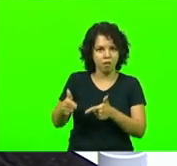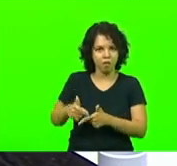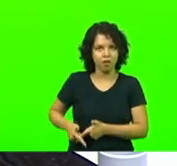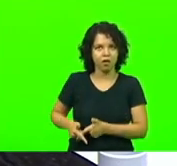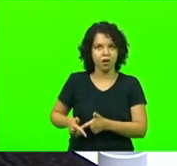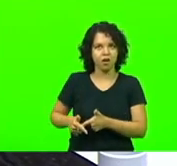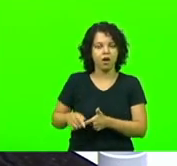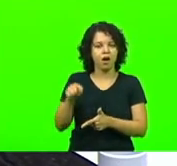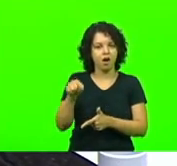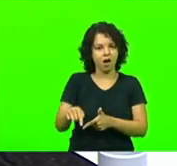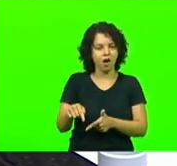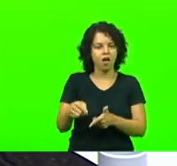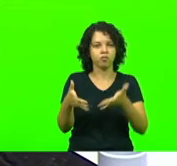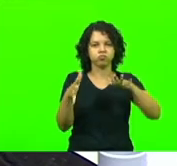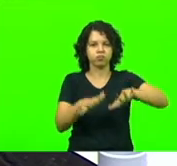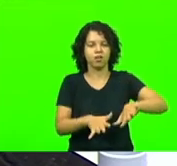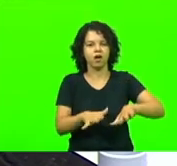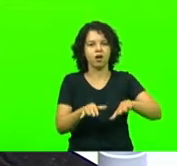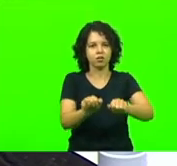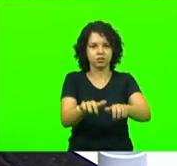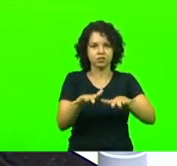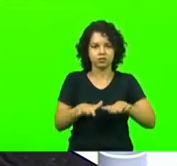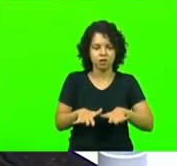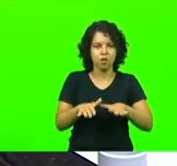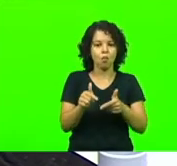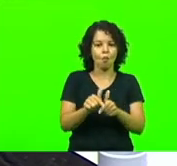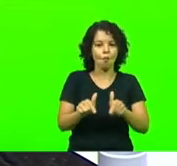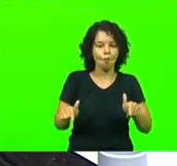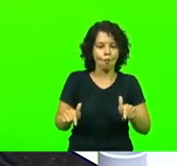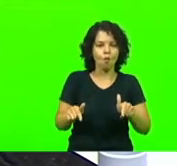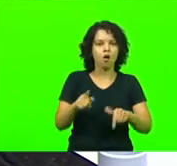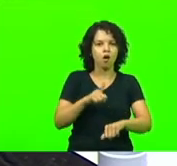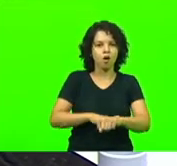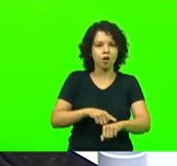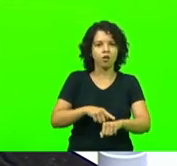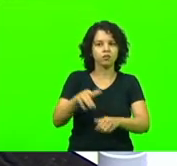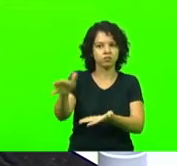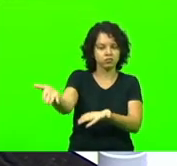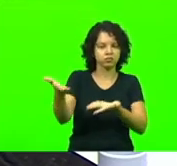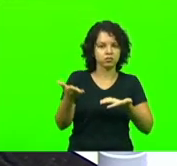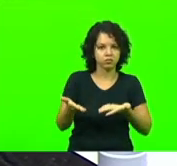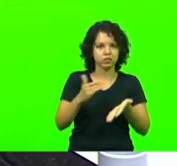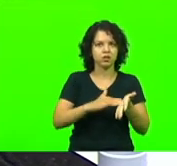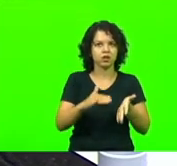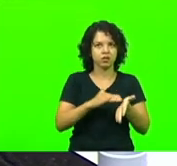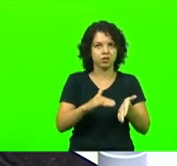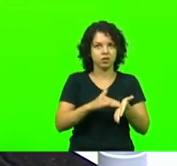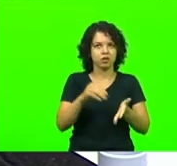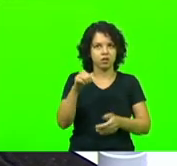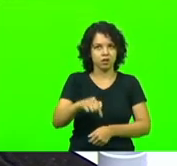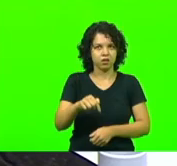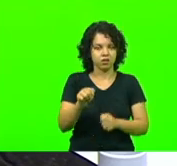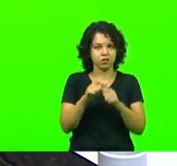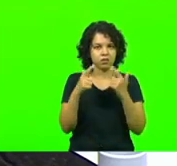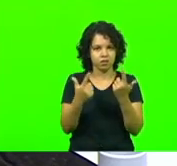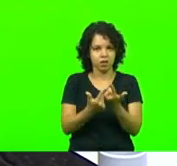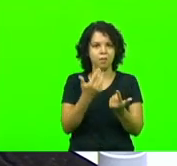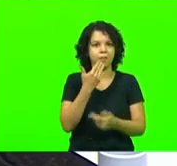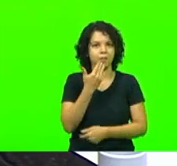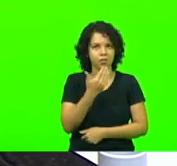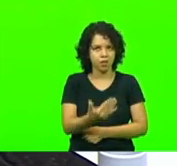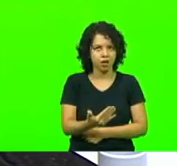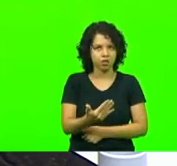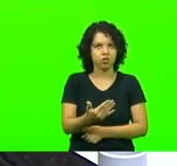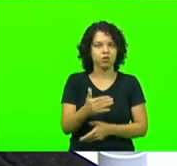antes, justamente na convocação do secretário, onde essa casa pedia convocação para